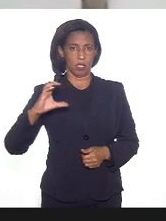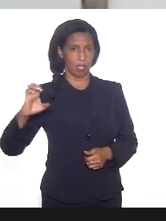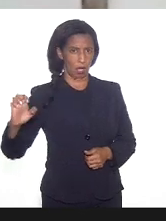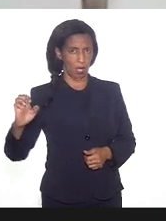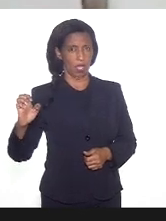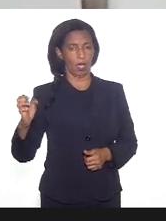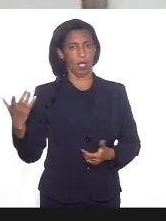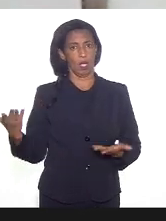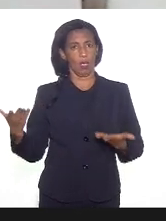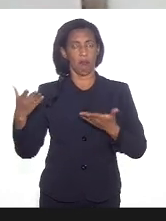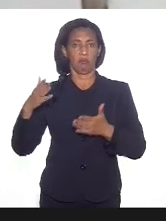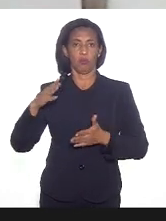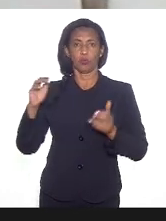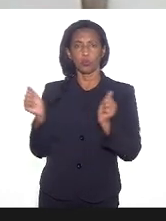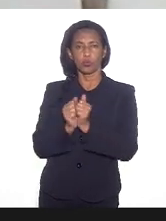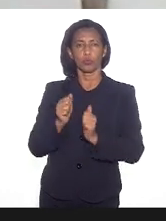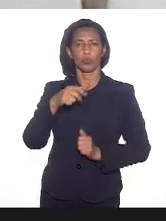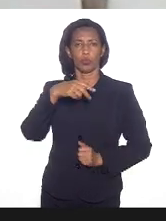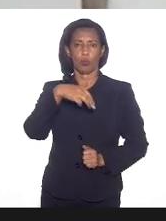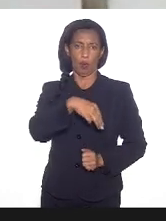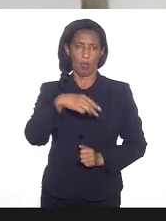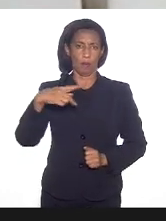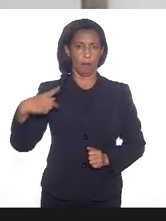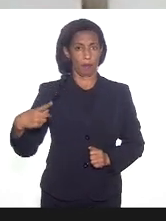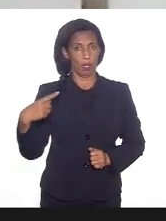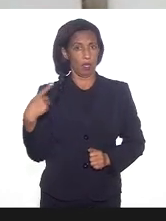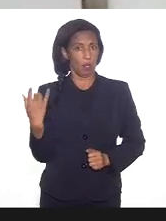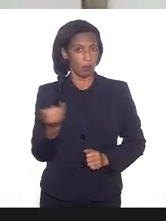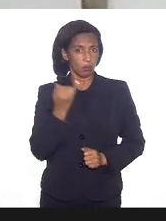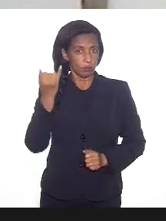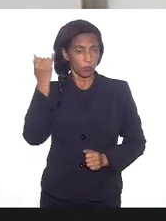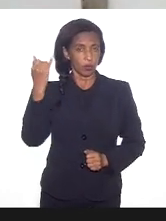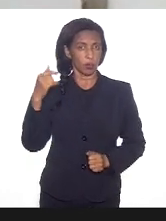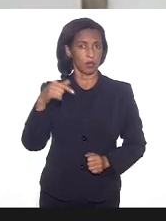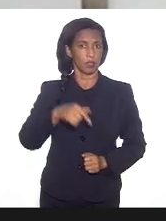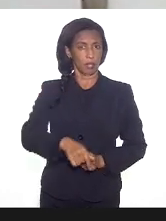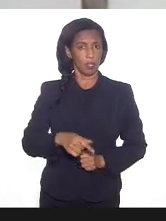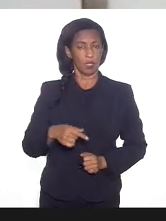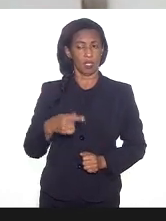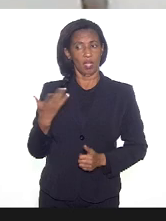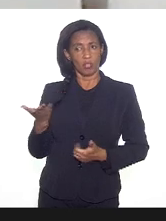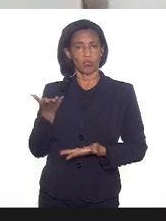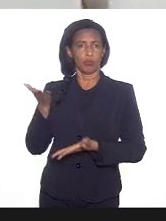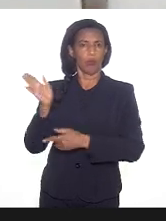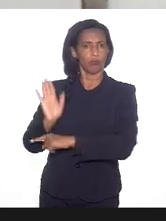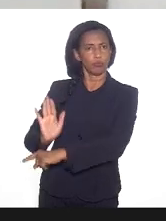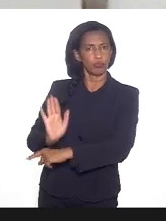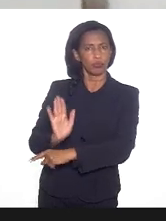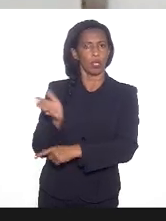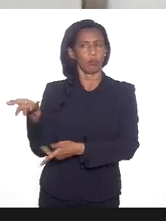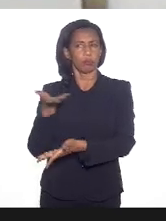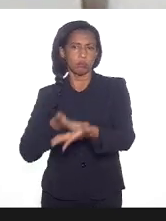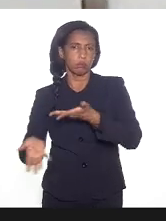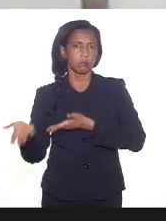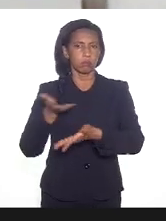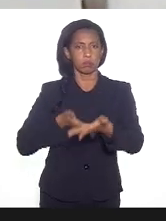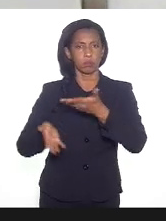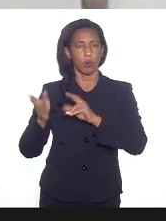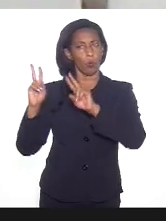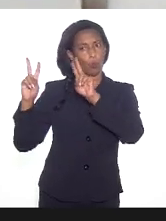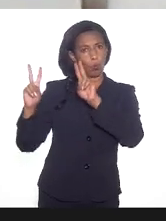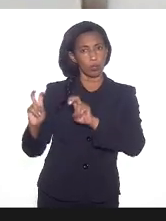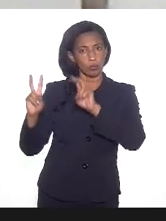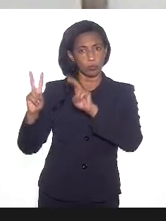ao MT, mas ainda assim, nosso papel meramente de estar tentando colaborar com o entendimento do